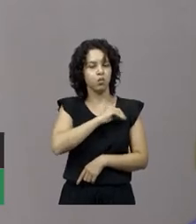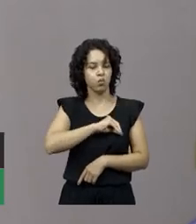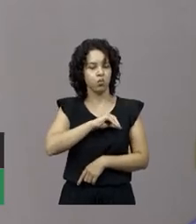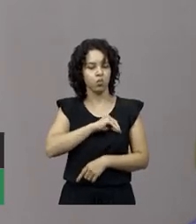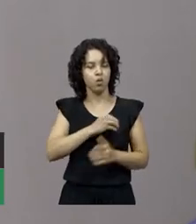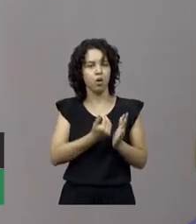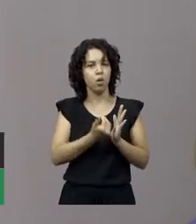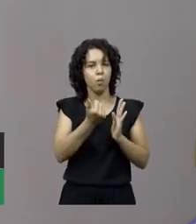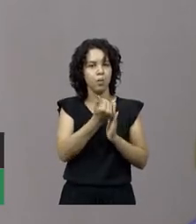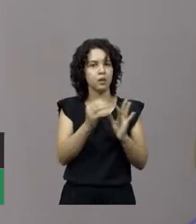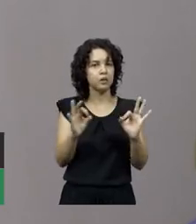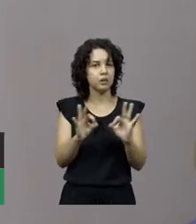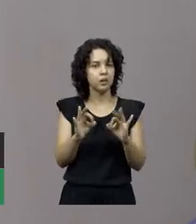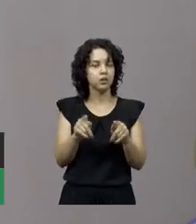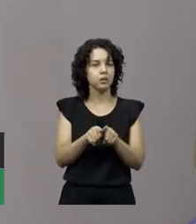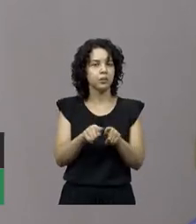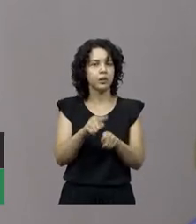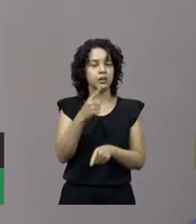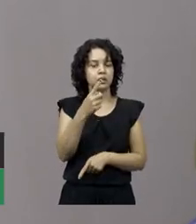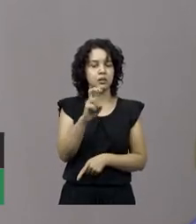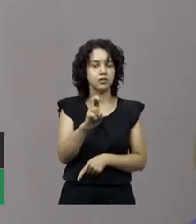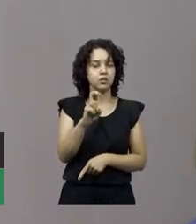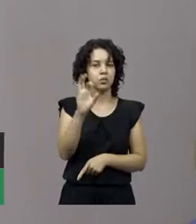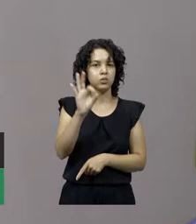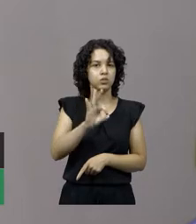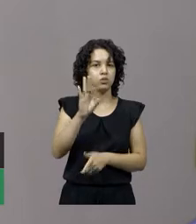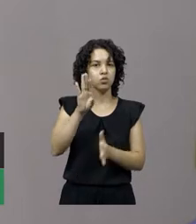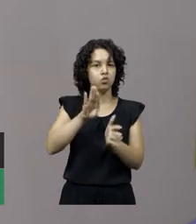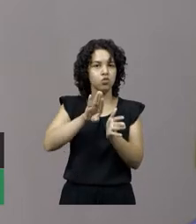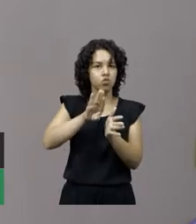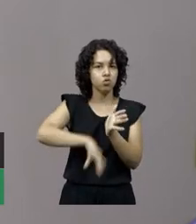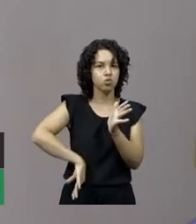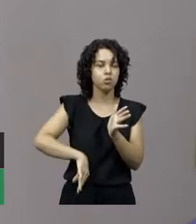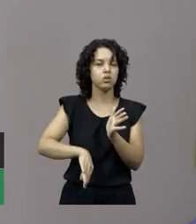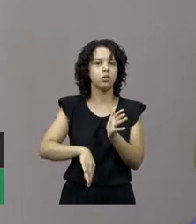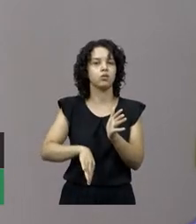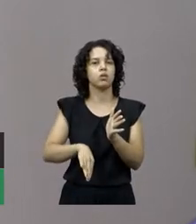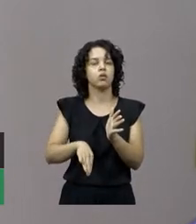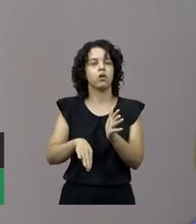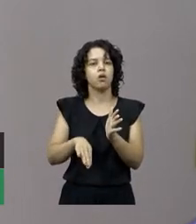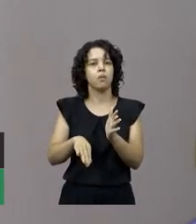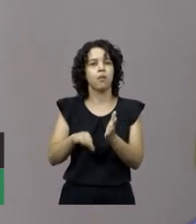tem 15% descontado da sua folha de pagamento para sustentar o IPREV.